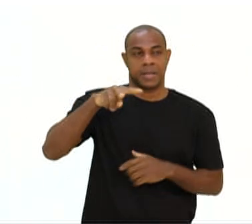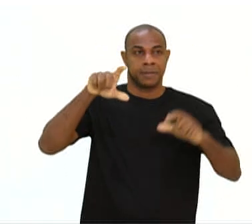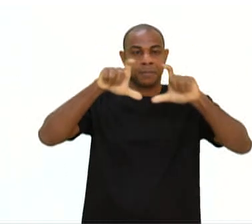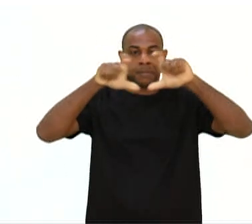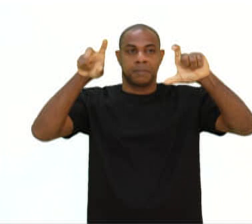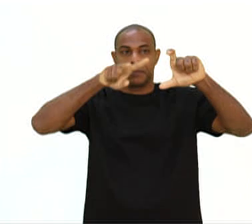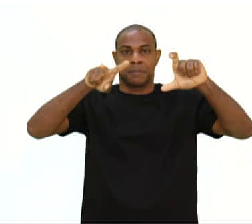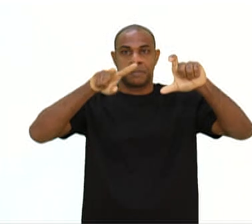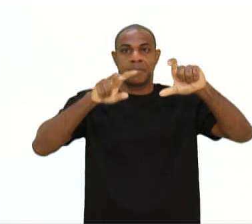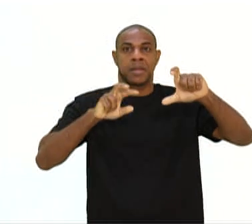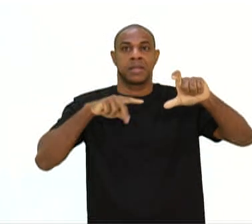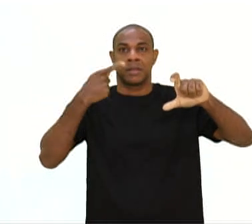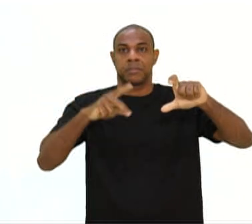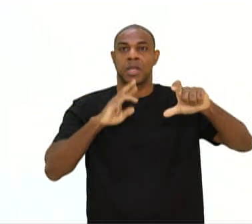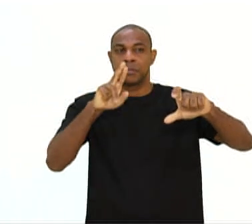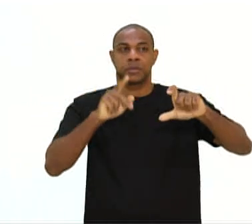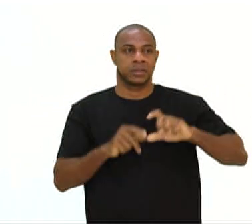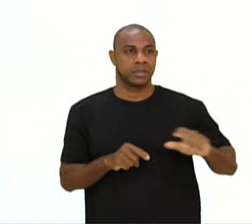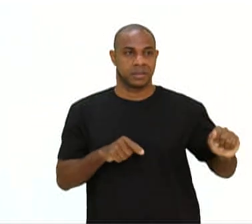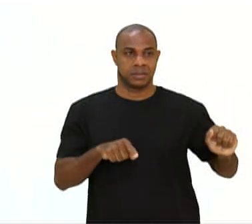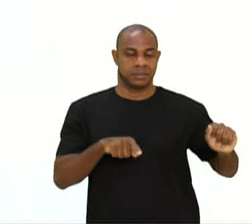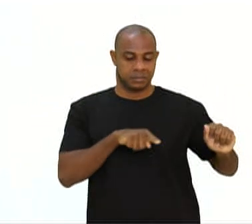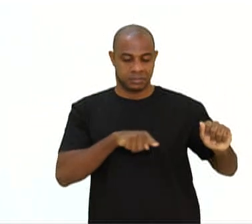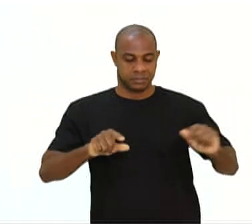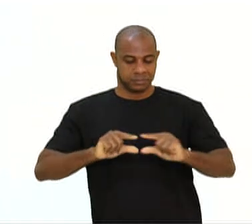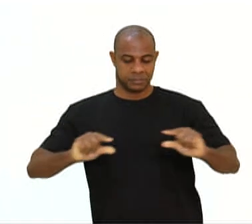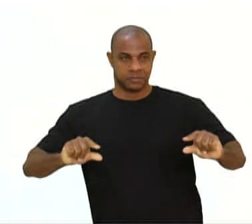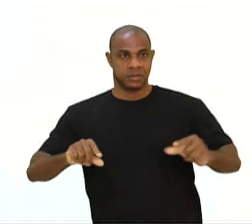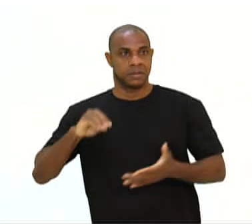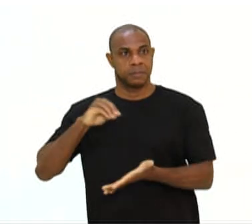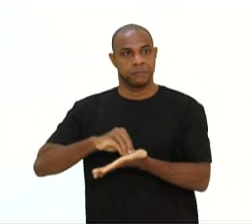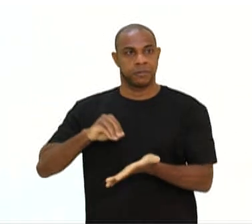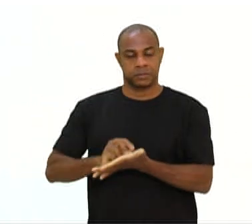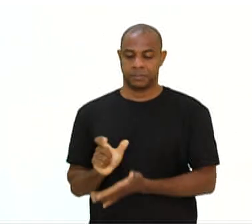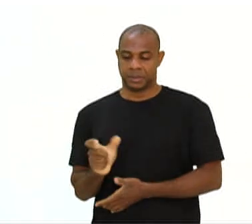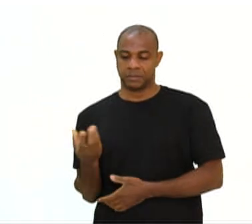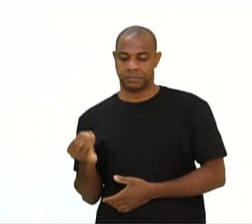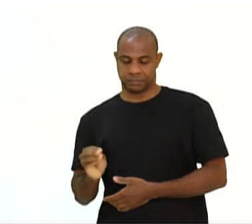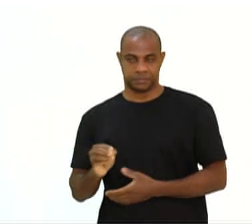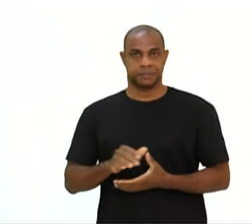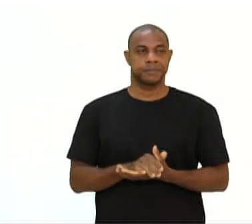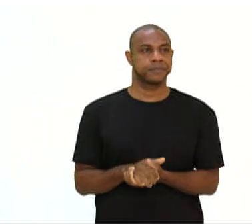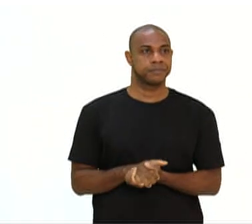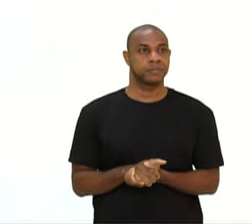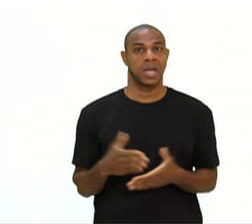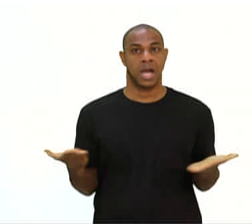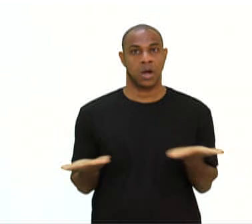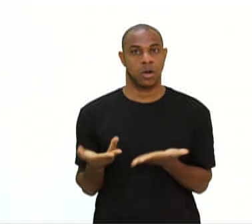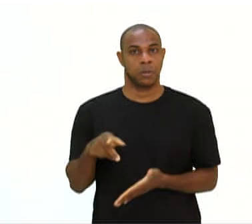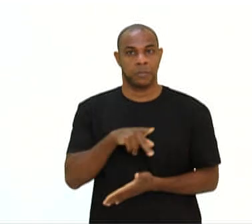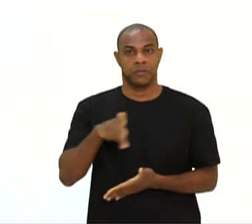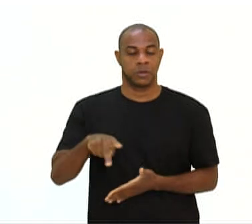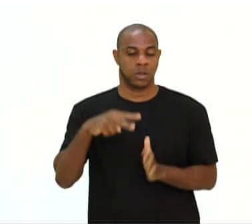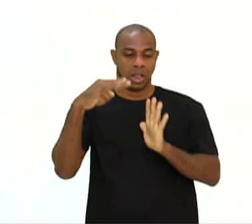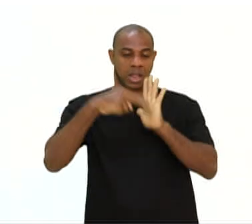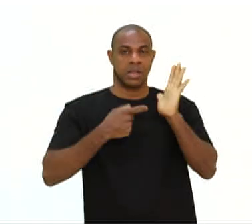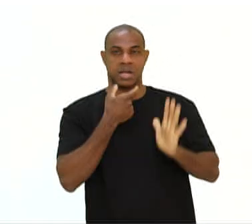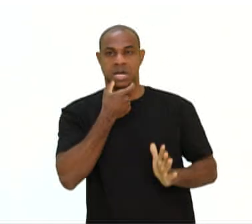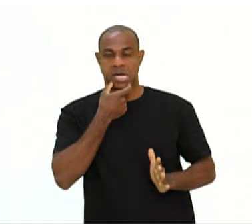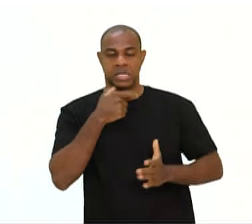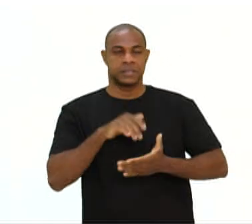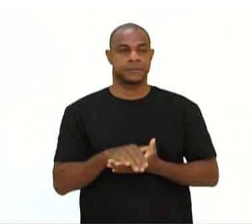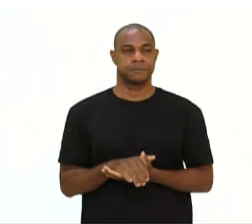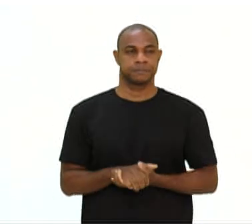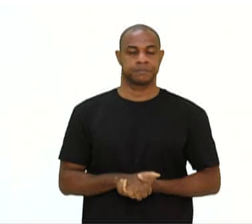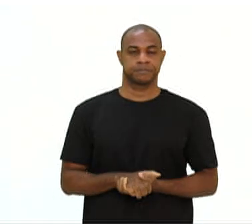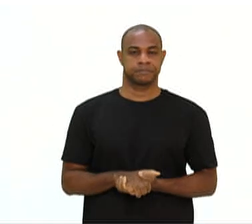several varieties. The oldest is the novelty balloons class, consisting of smaller balloons ranging